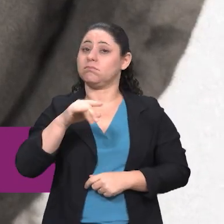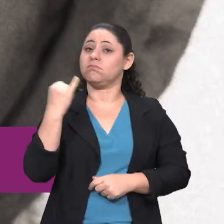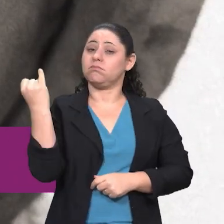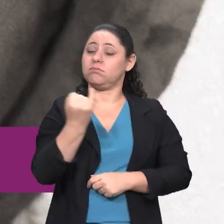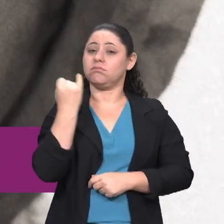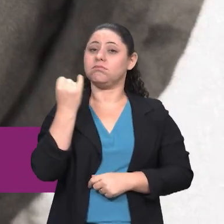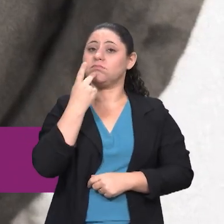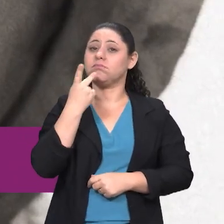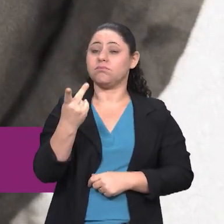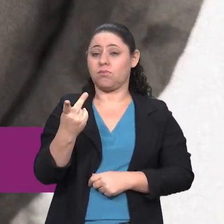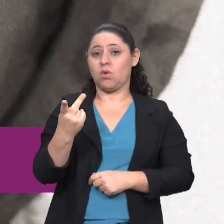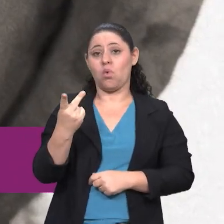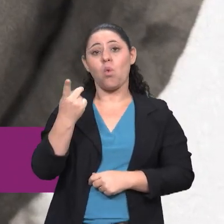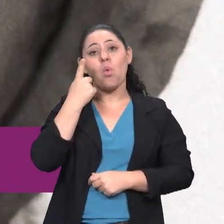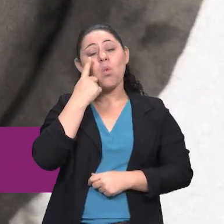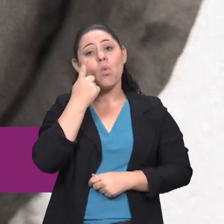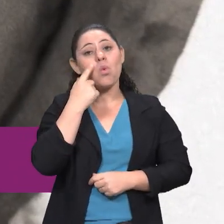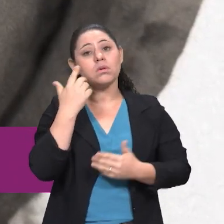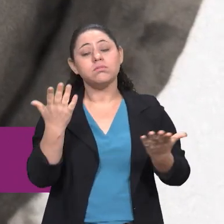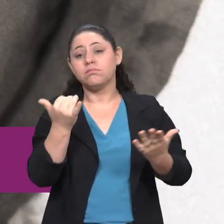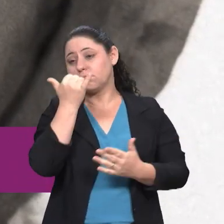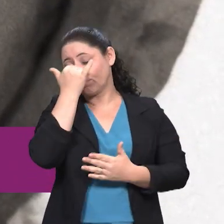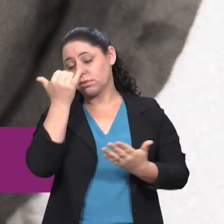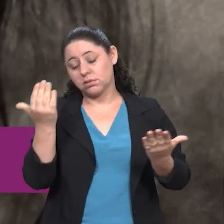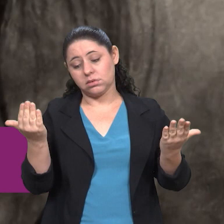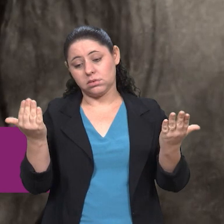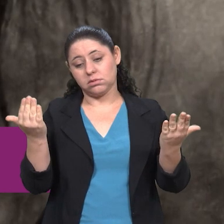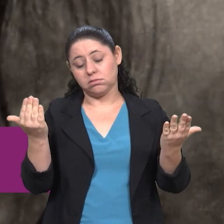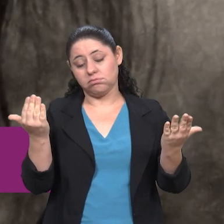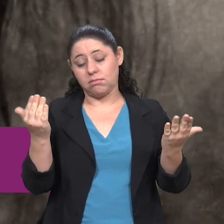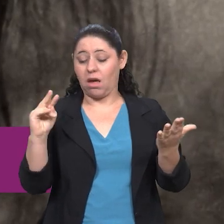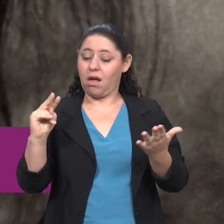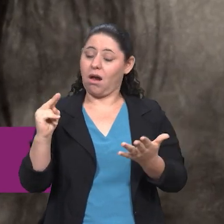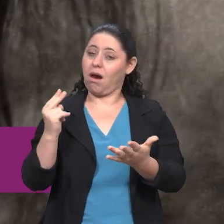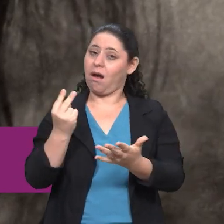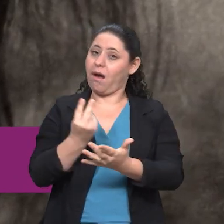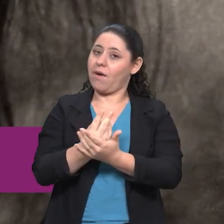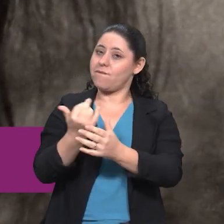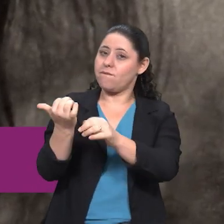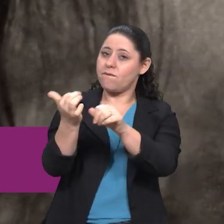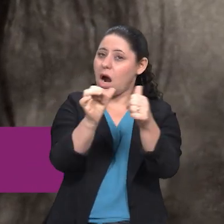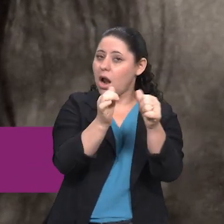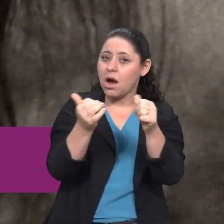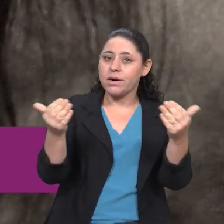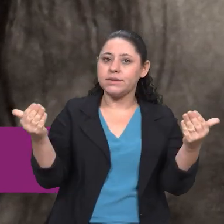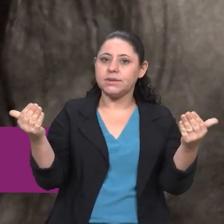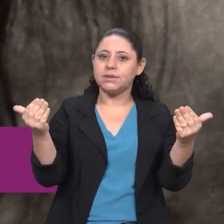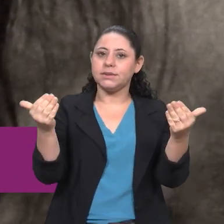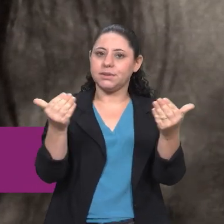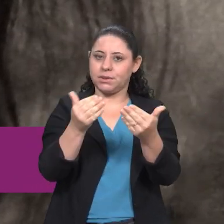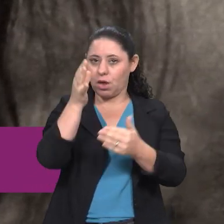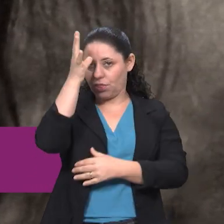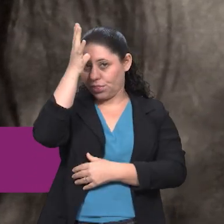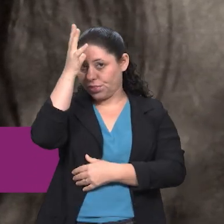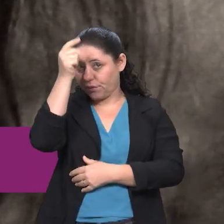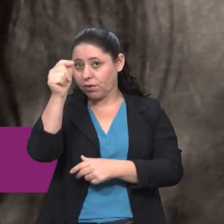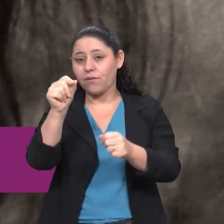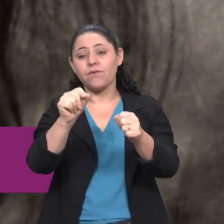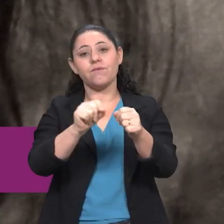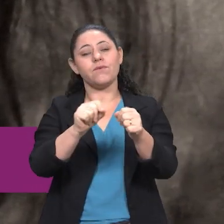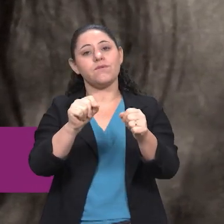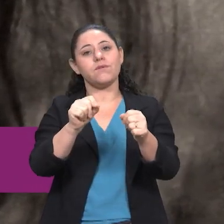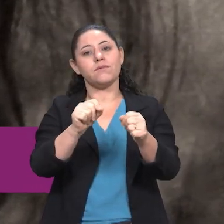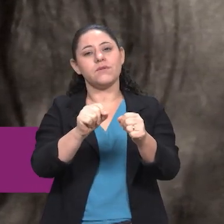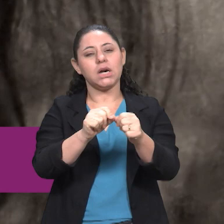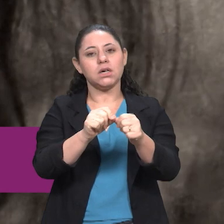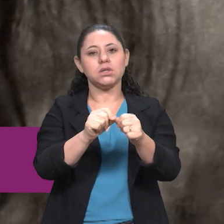importantíssimo precedente que, a nosso ver, infelizmente e equivocadamente foi revisto agora nessa decisão proferida